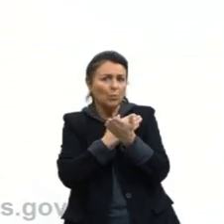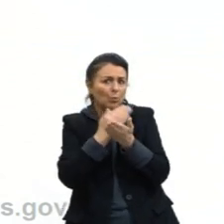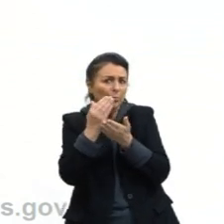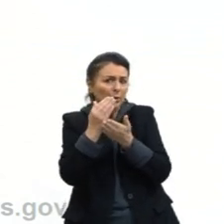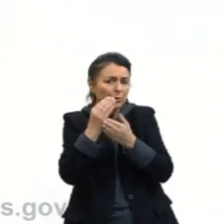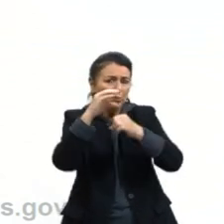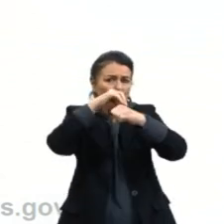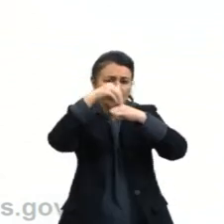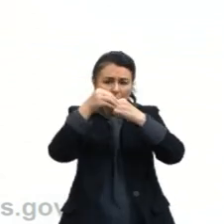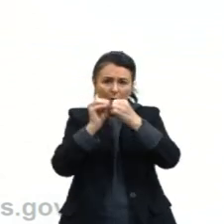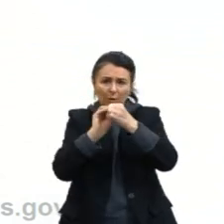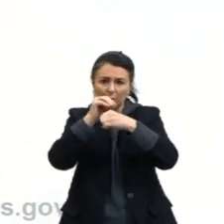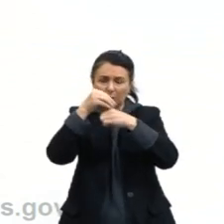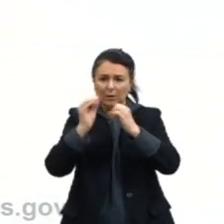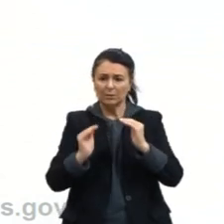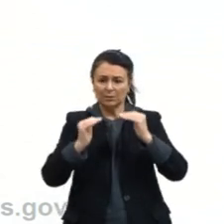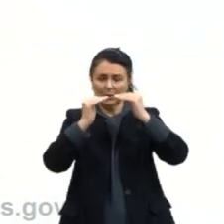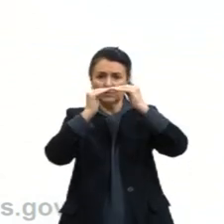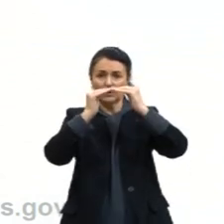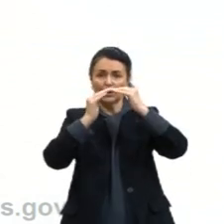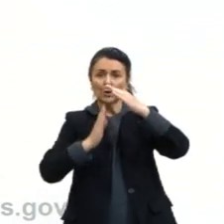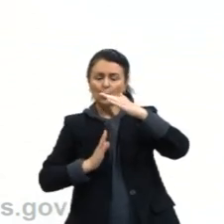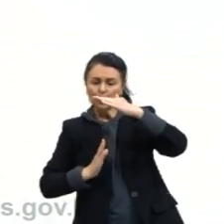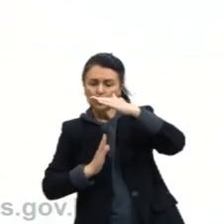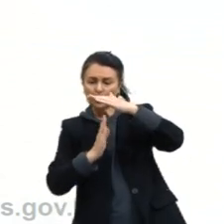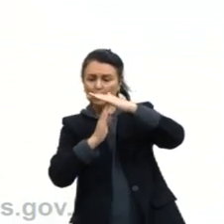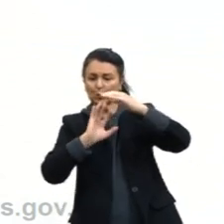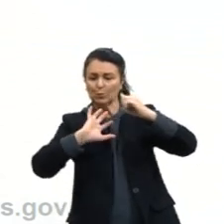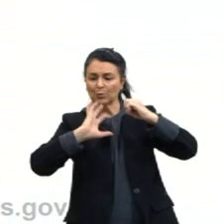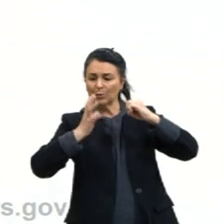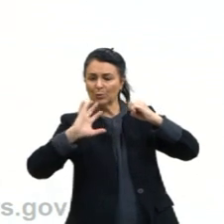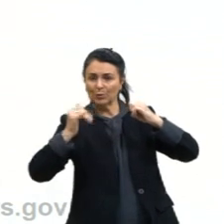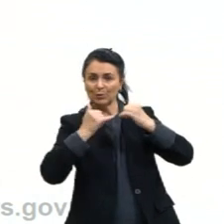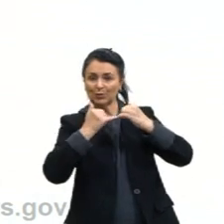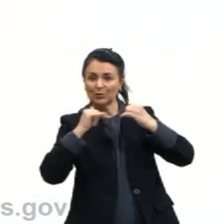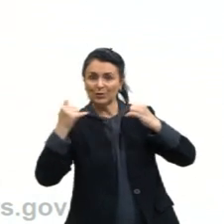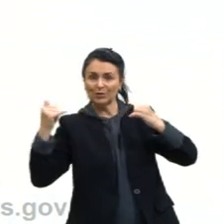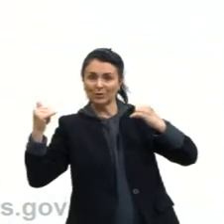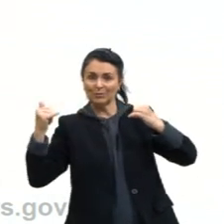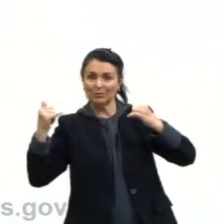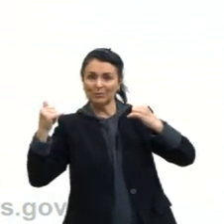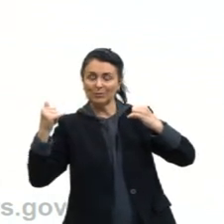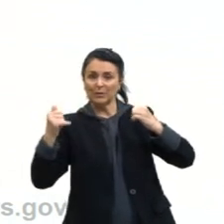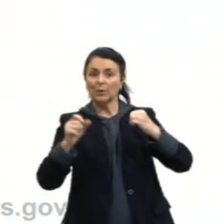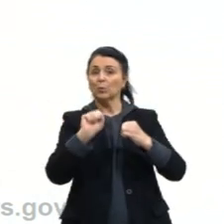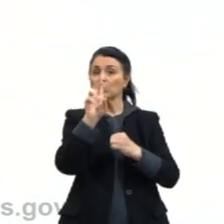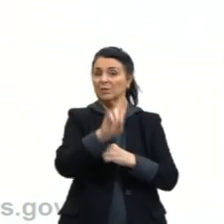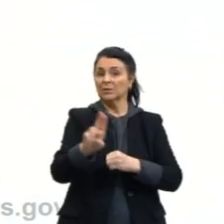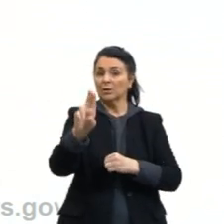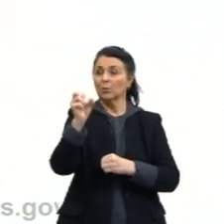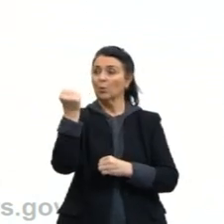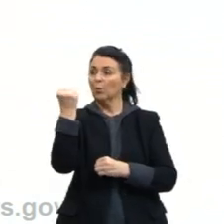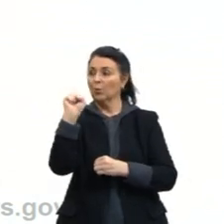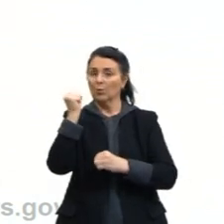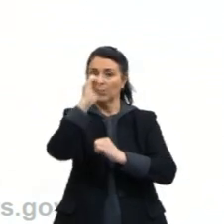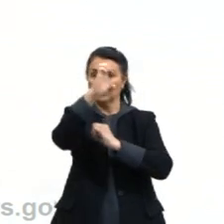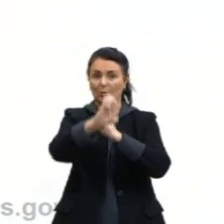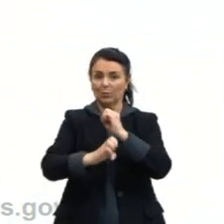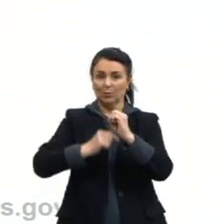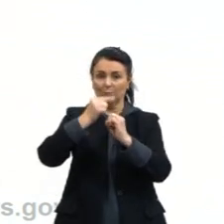tendo o seu último nível de energia completa seu último dia o último nível de energia com 8 elétrons tá